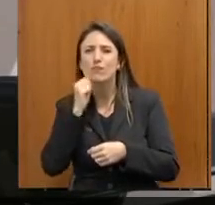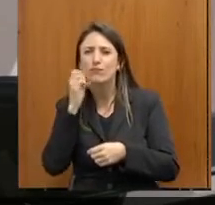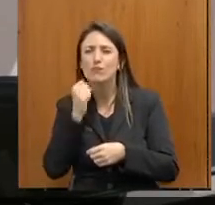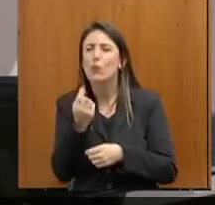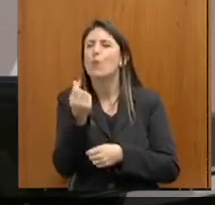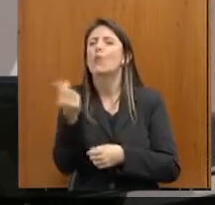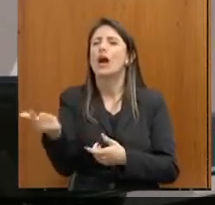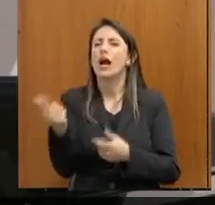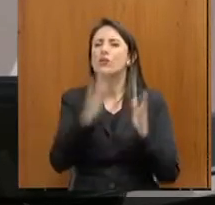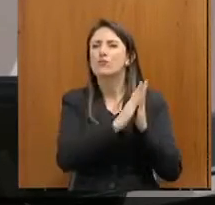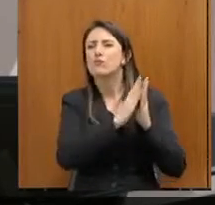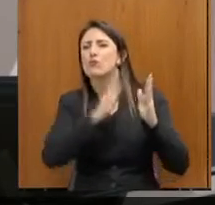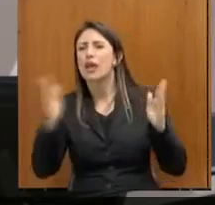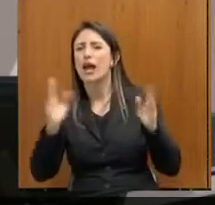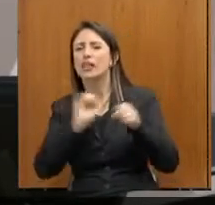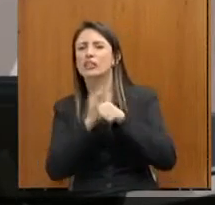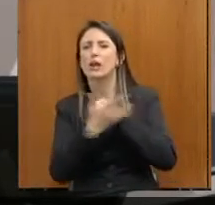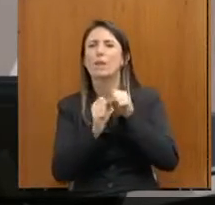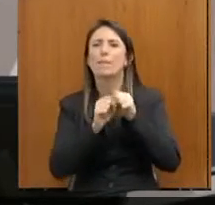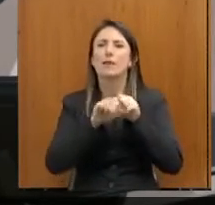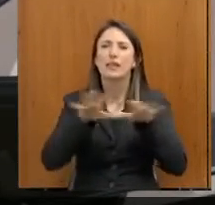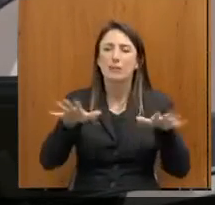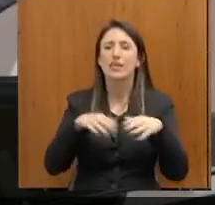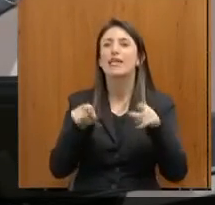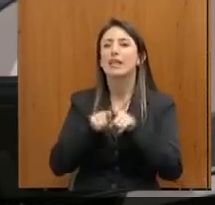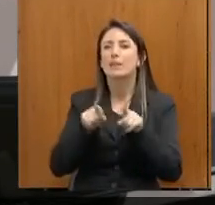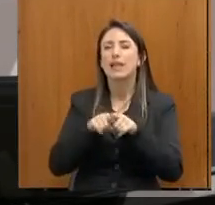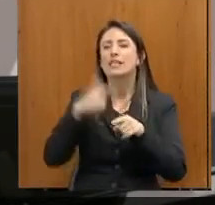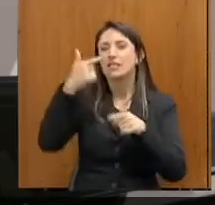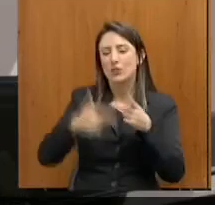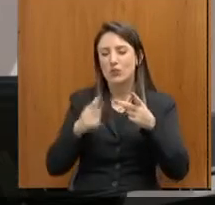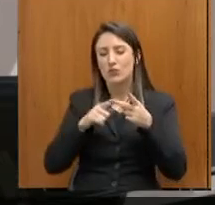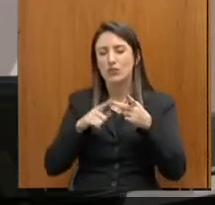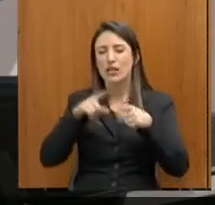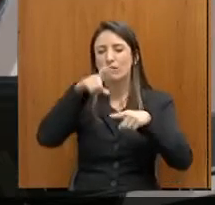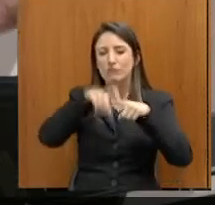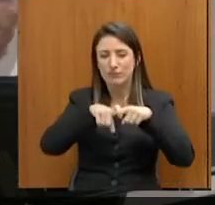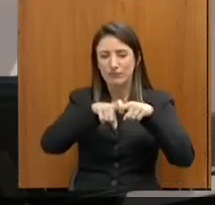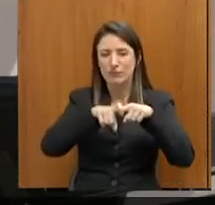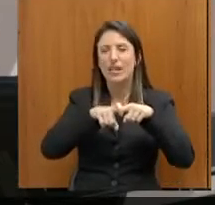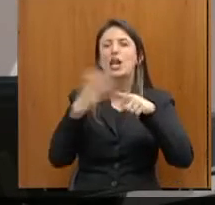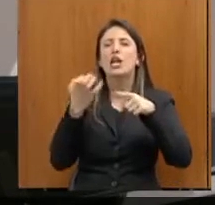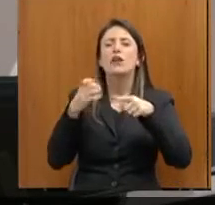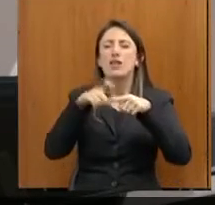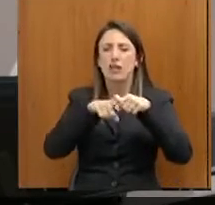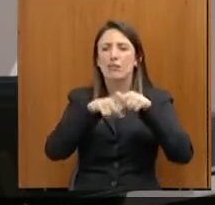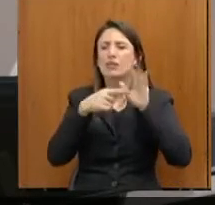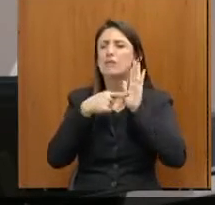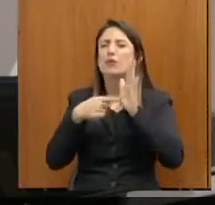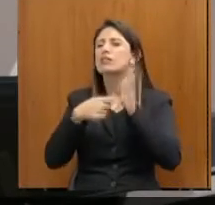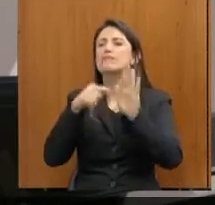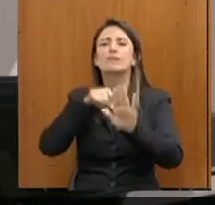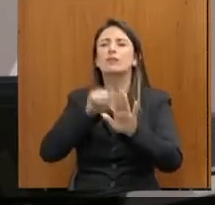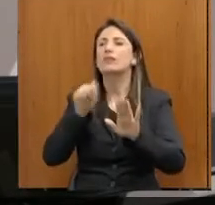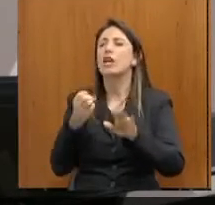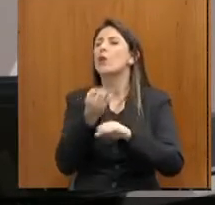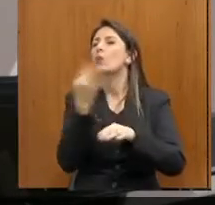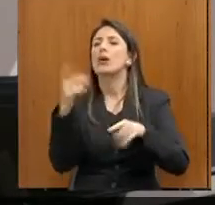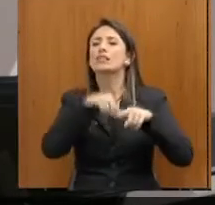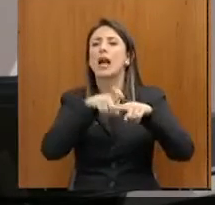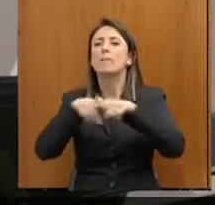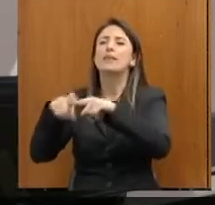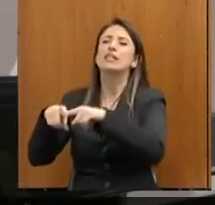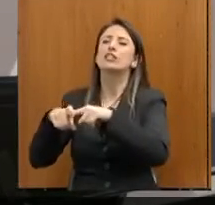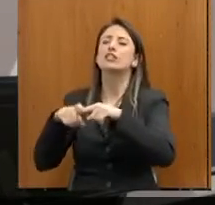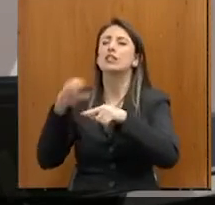minha segunda pergunta esse cabide que é para tu perguntar para vossa excelência quanto cabide de emprego tem dentro da Cemig que quanto ficar condicionar